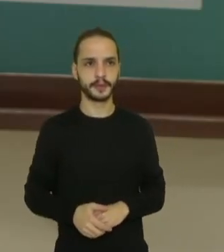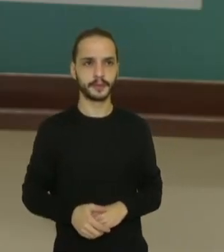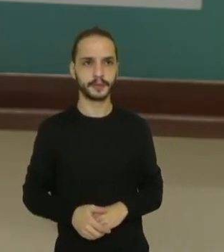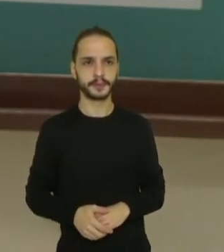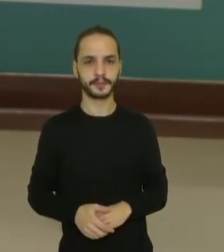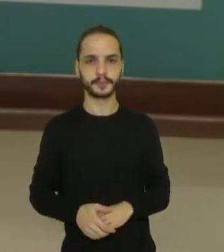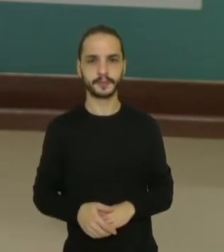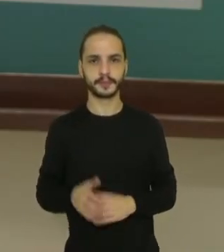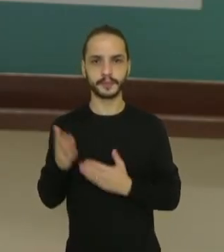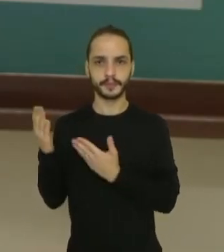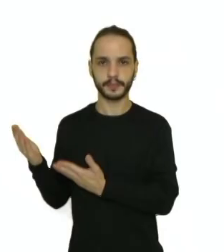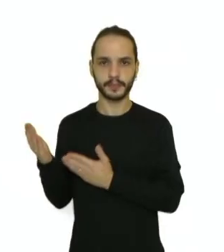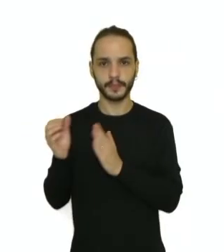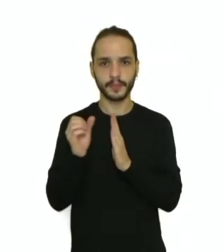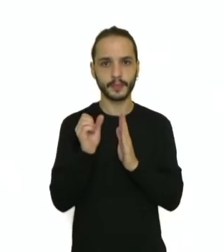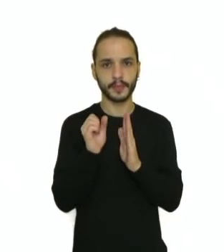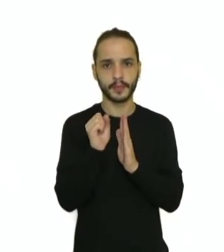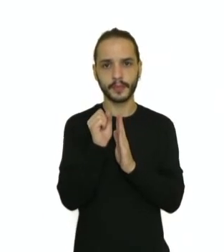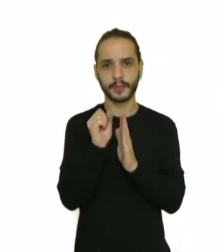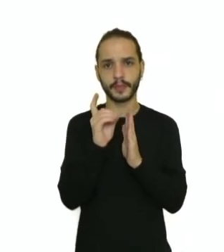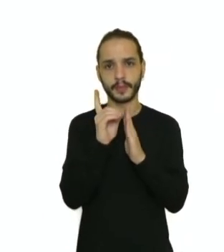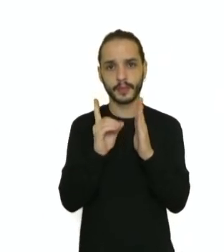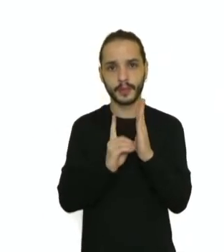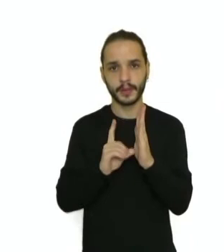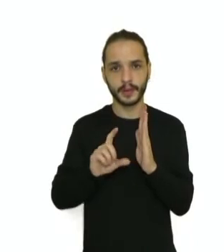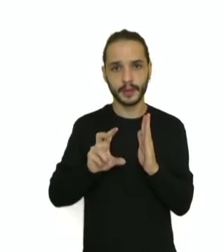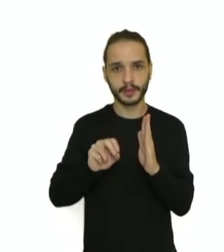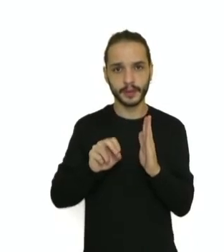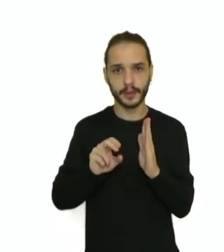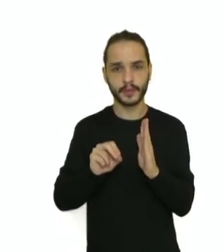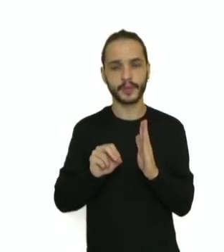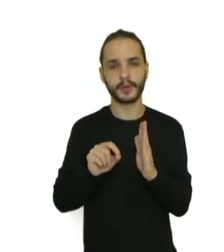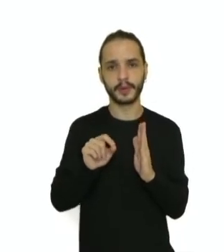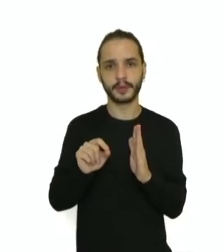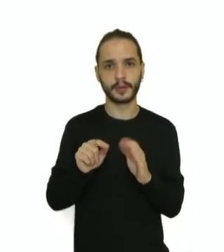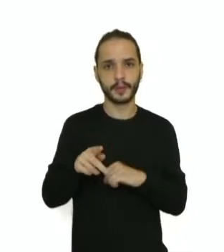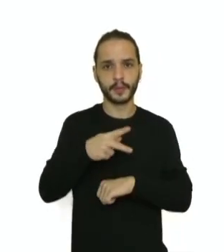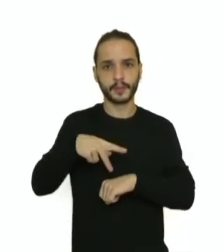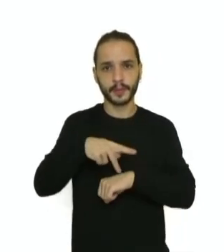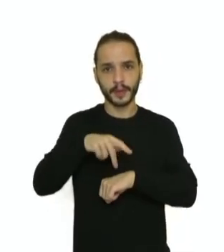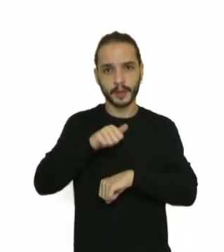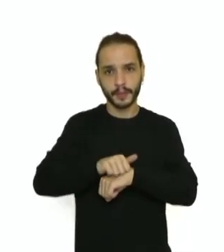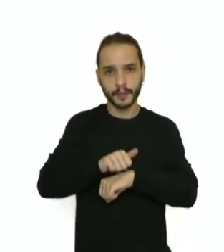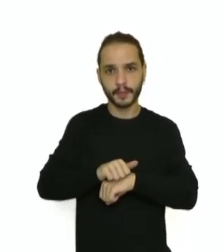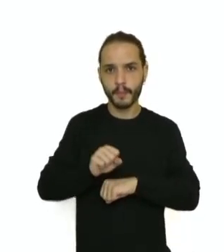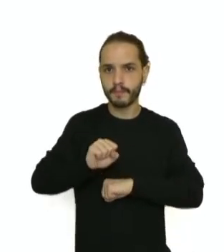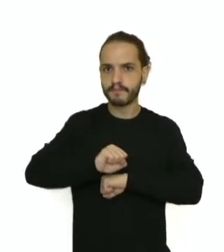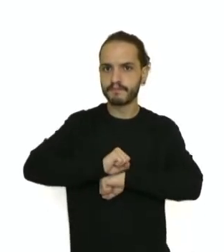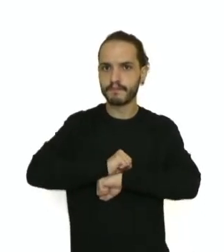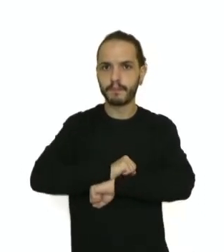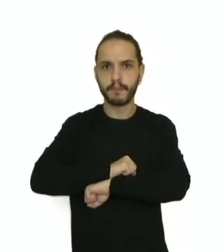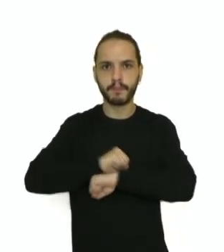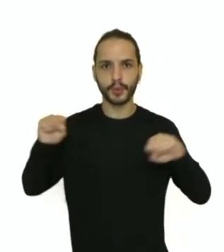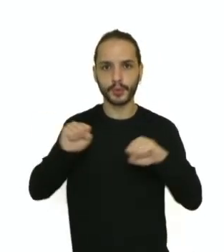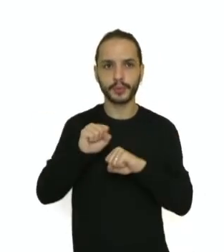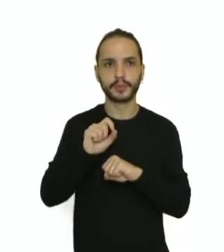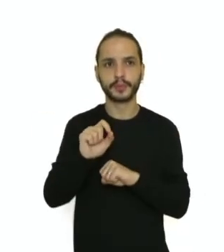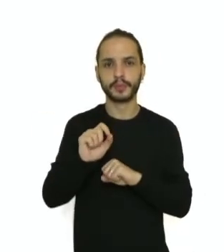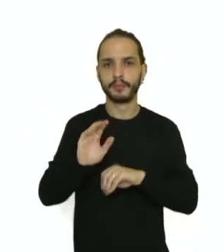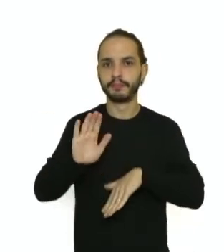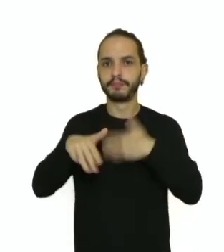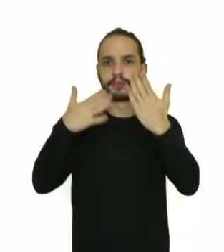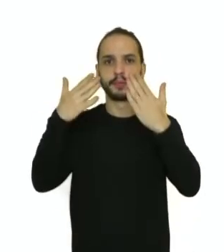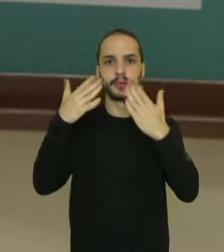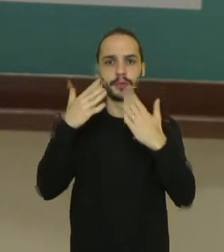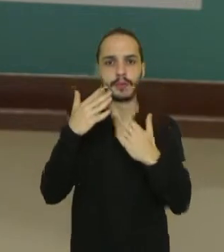E aqui, a partir da década de 1950, países subdesenvolvidos tiveram um rápido crescimento, um boom, olha só. um boom de